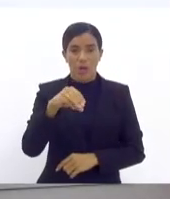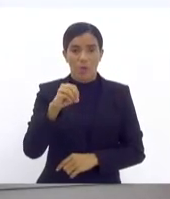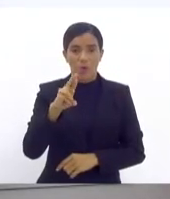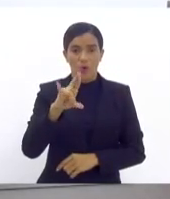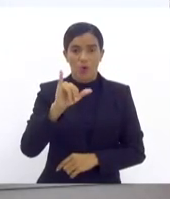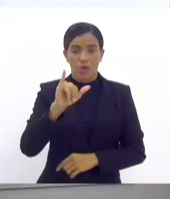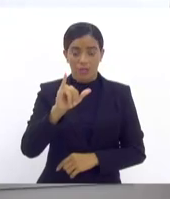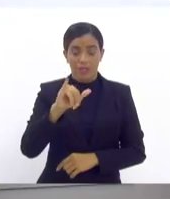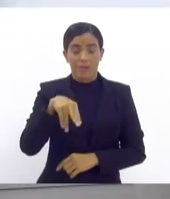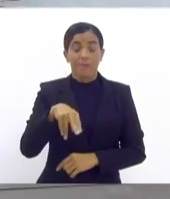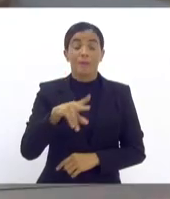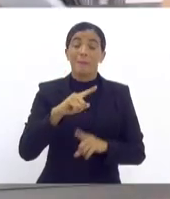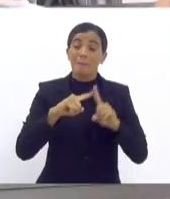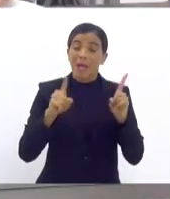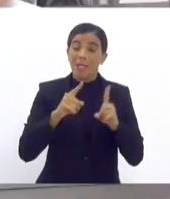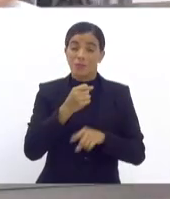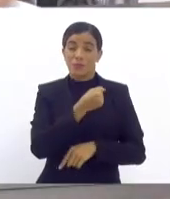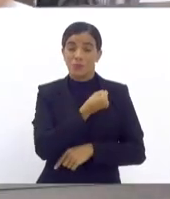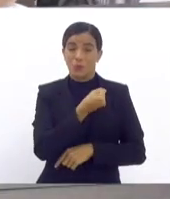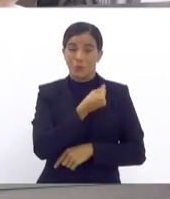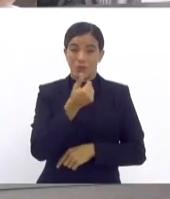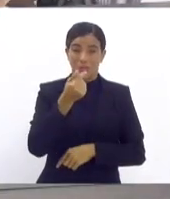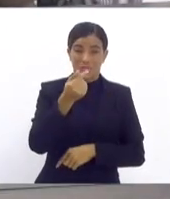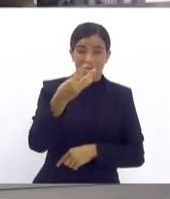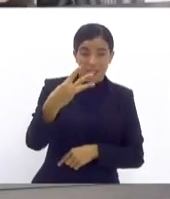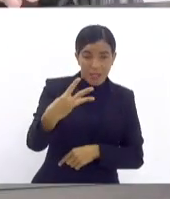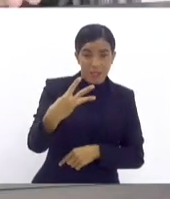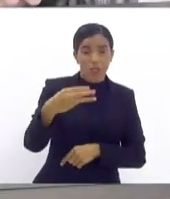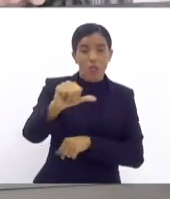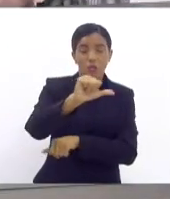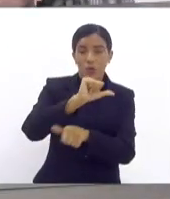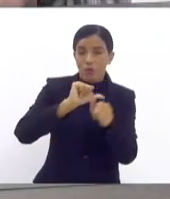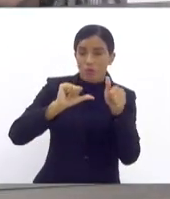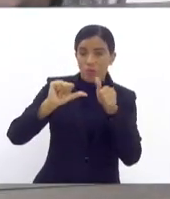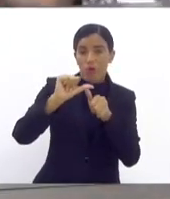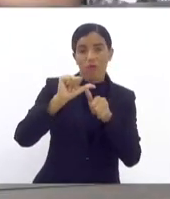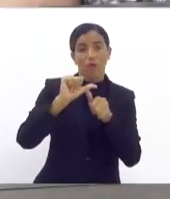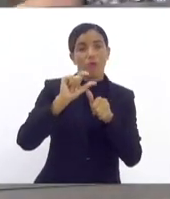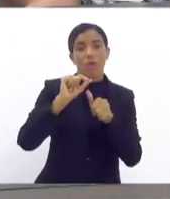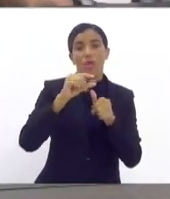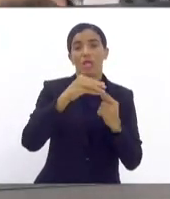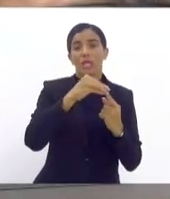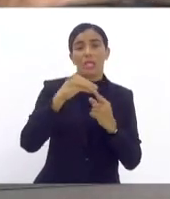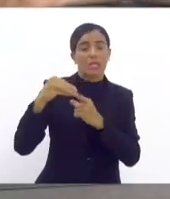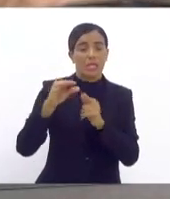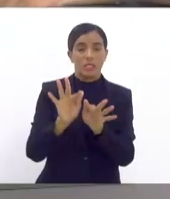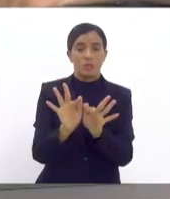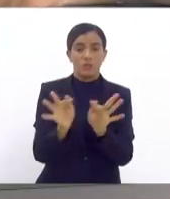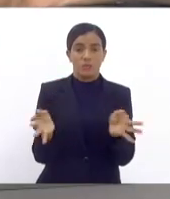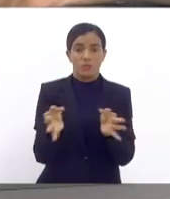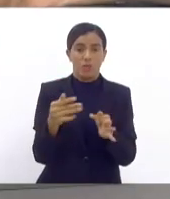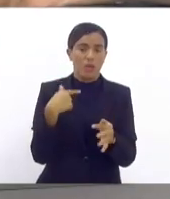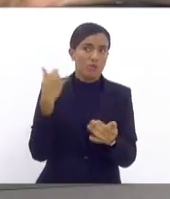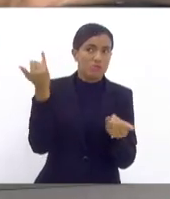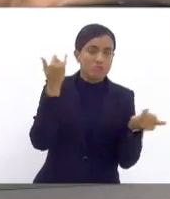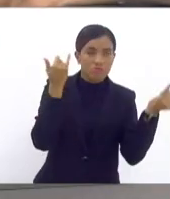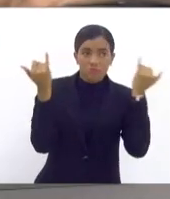o 73, eu vou pedir que seja transformado em indicação simples, que eu ouvi dizer que o